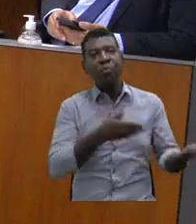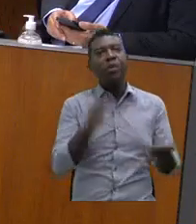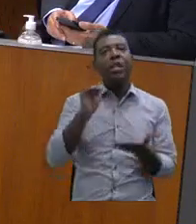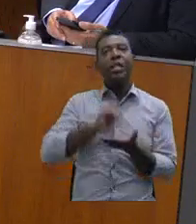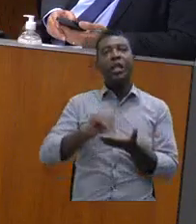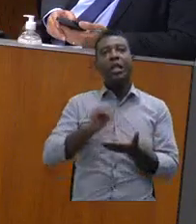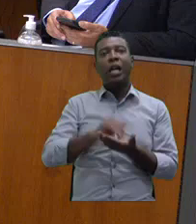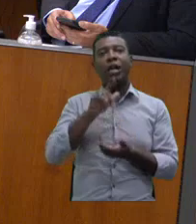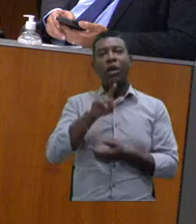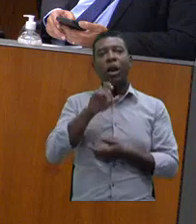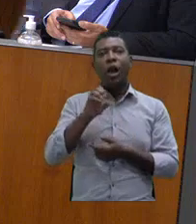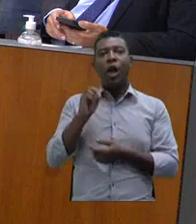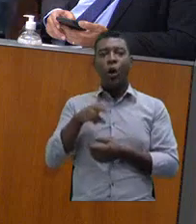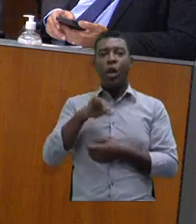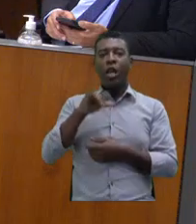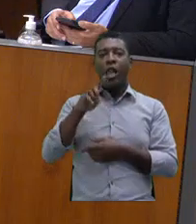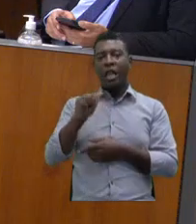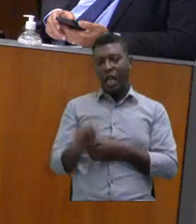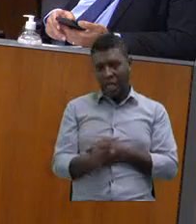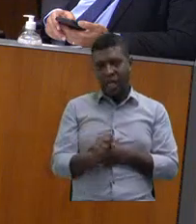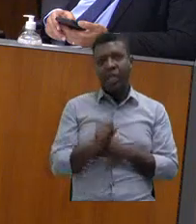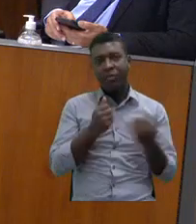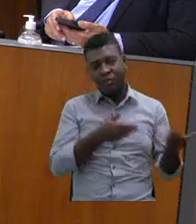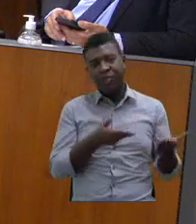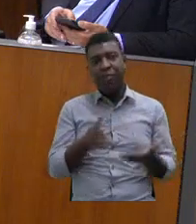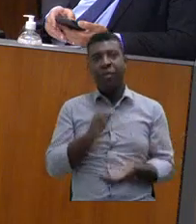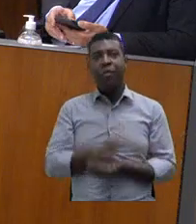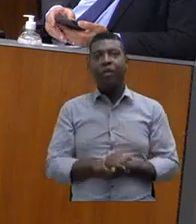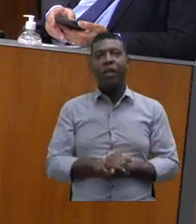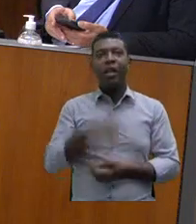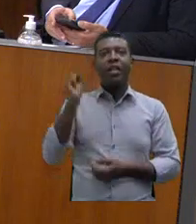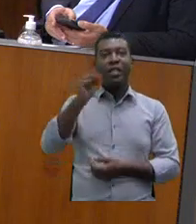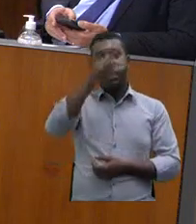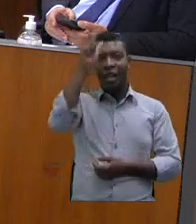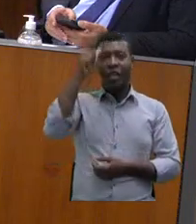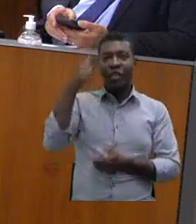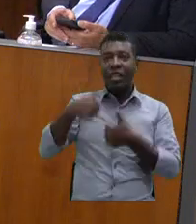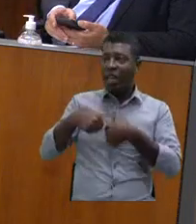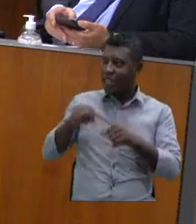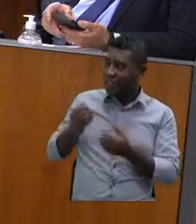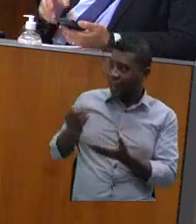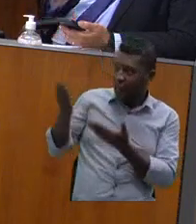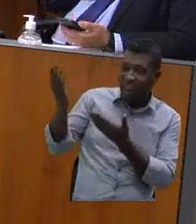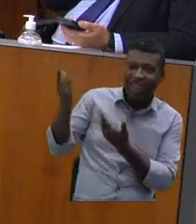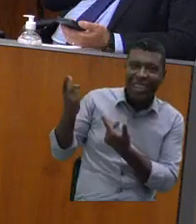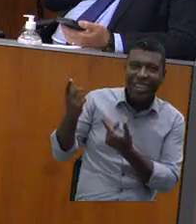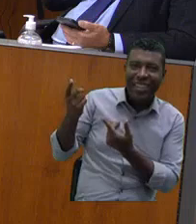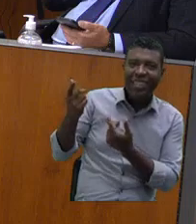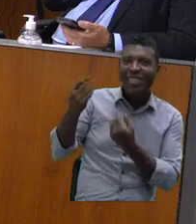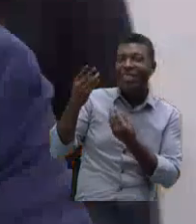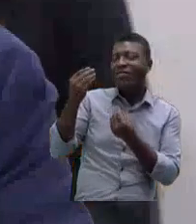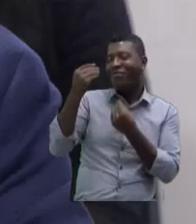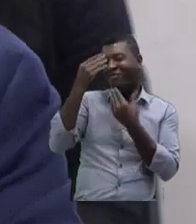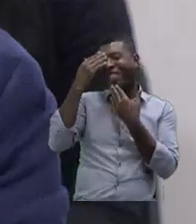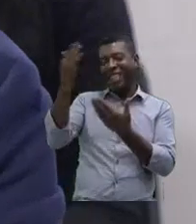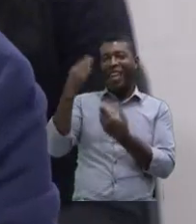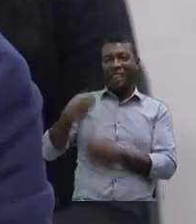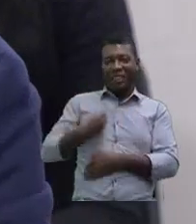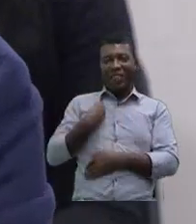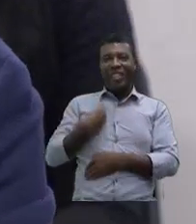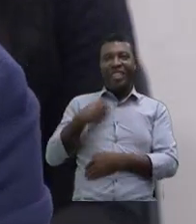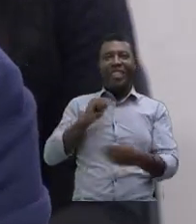Obrigado, meu amigo deputado Adriano. E Santa Luzia está ali, né? Obrigado aí pela presença aqui